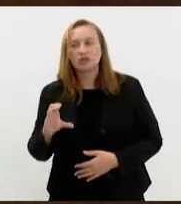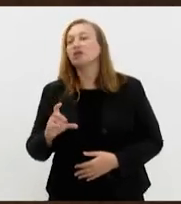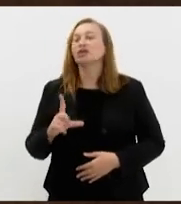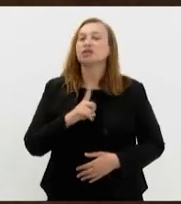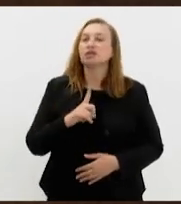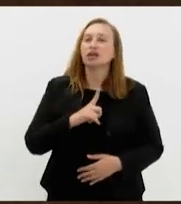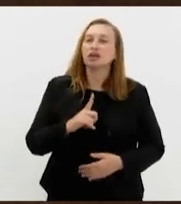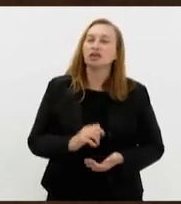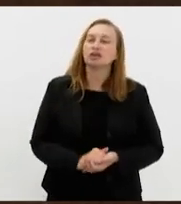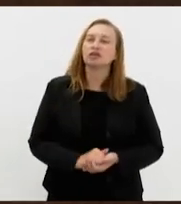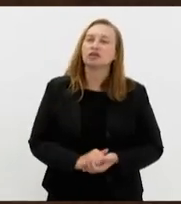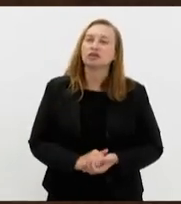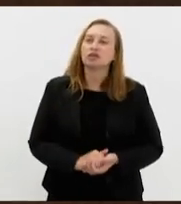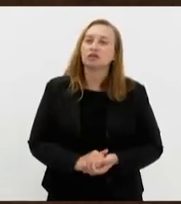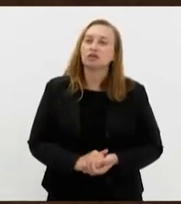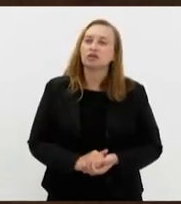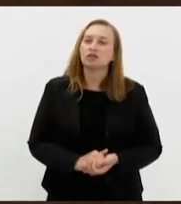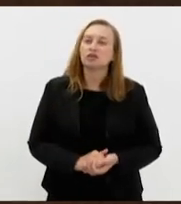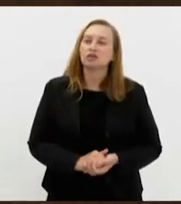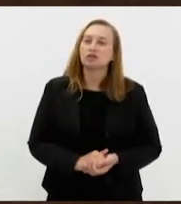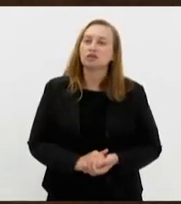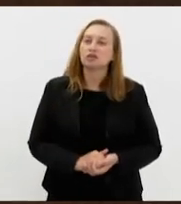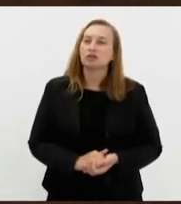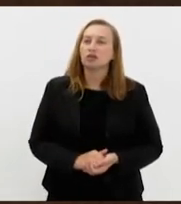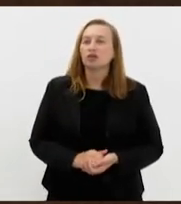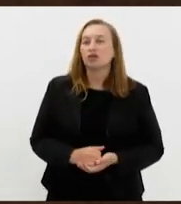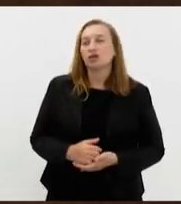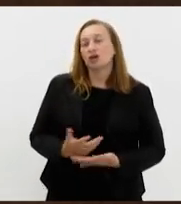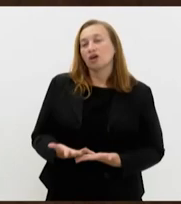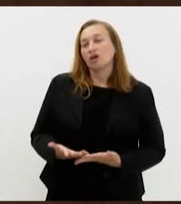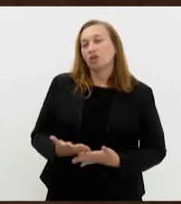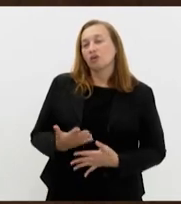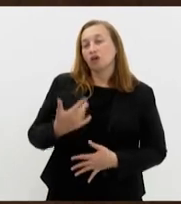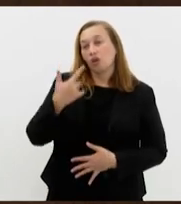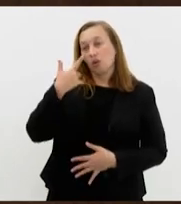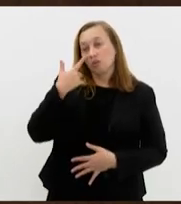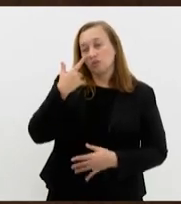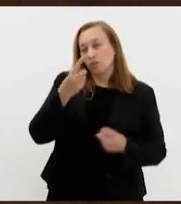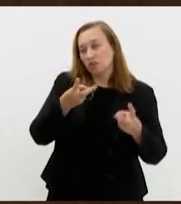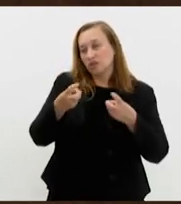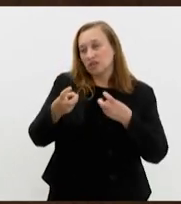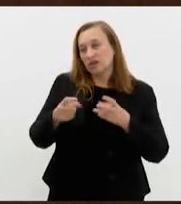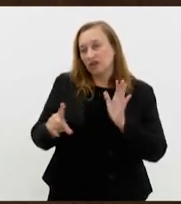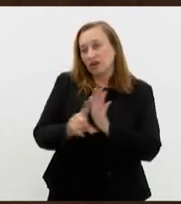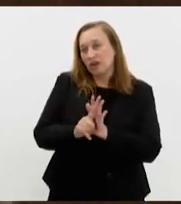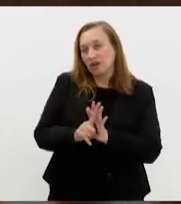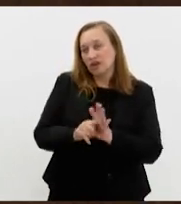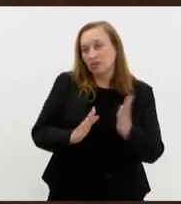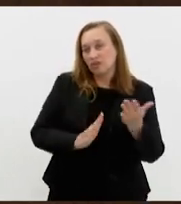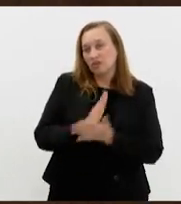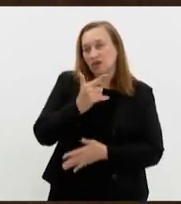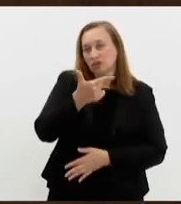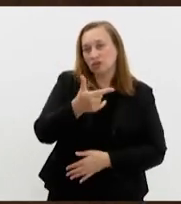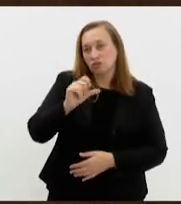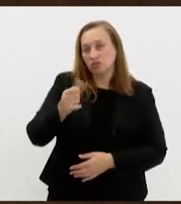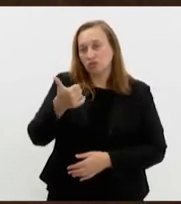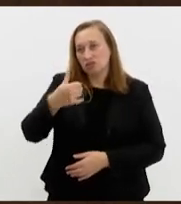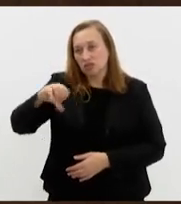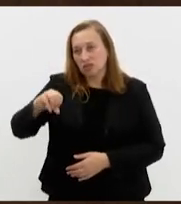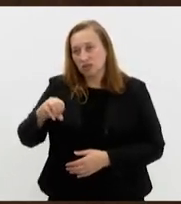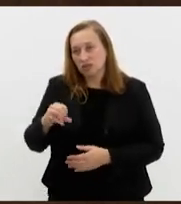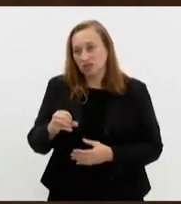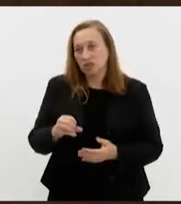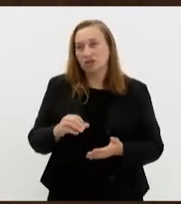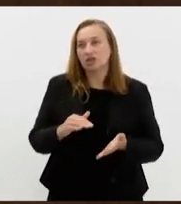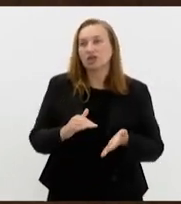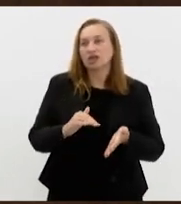uma pequena sutileza, que, ao meu ver, é chover no molhado, porque a lei que foi aprovada em 2019, de minha autoria, que suspende a validade